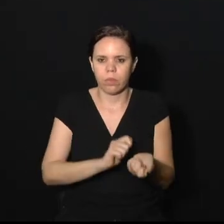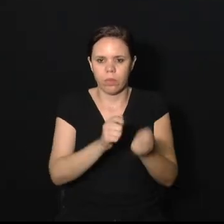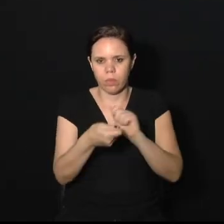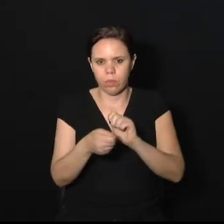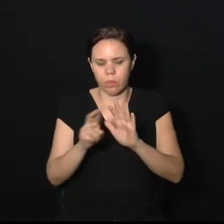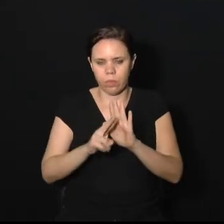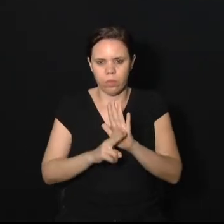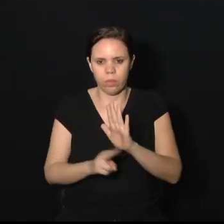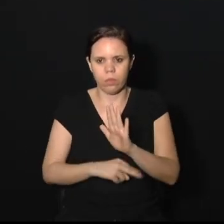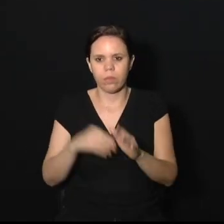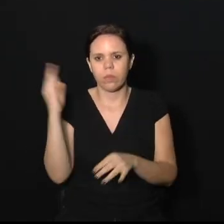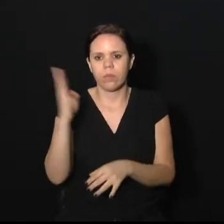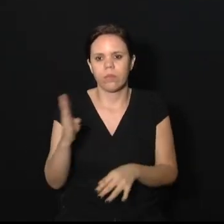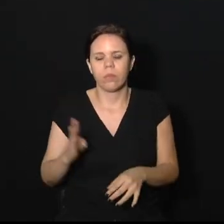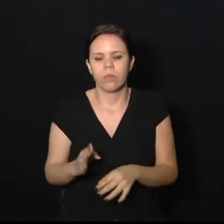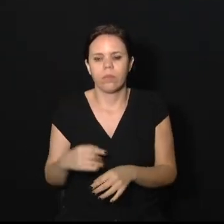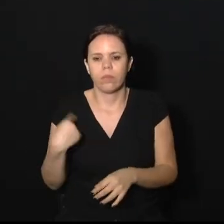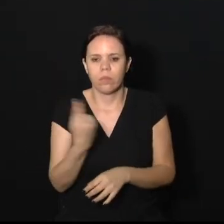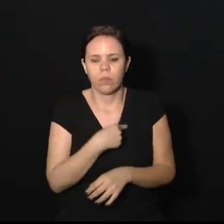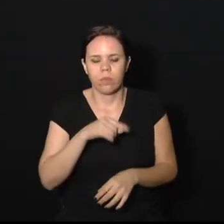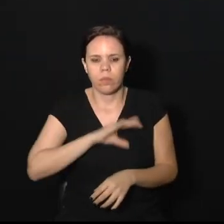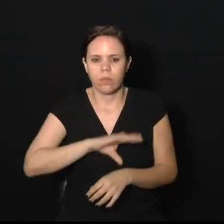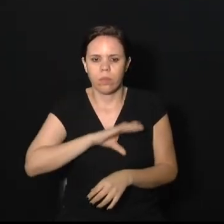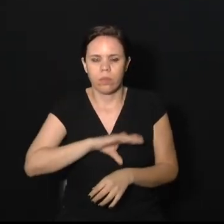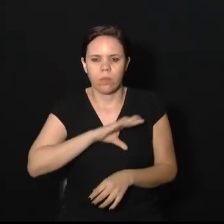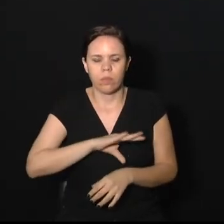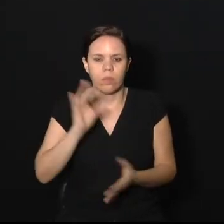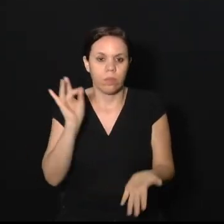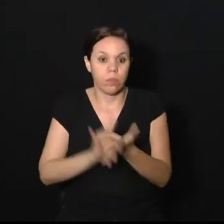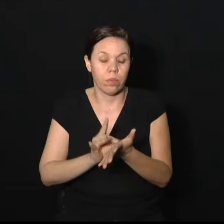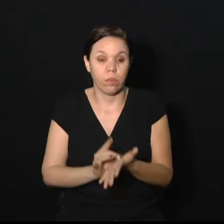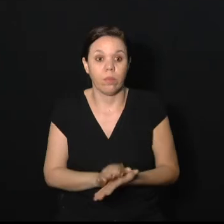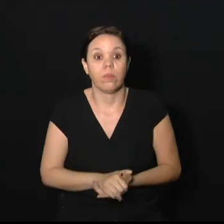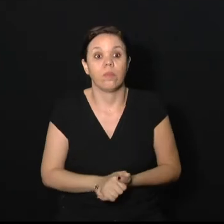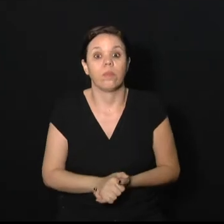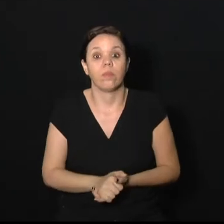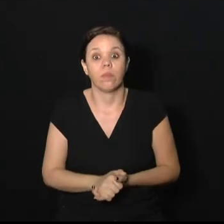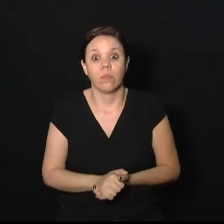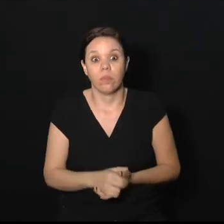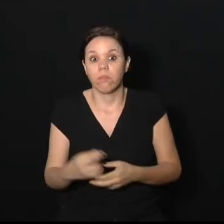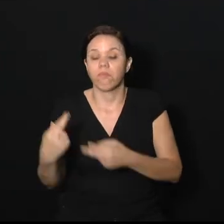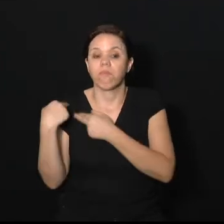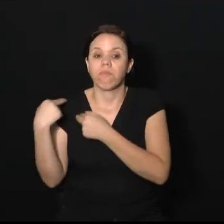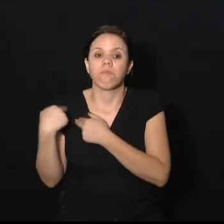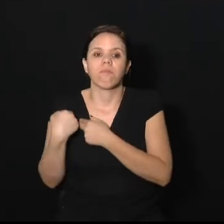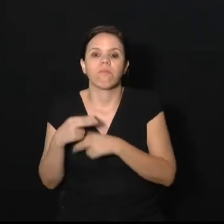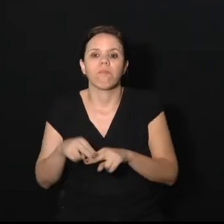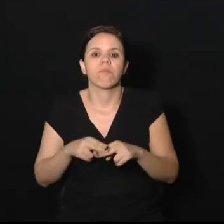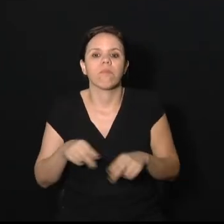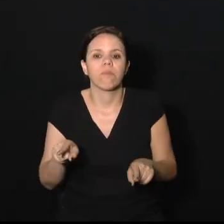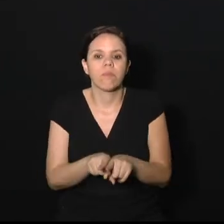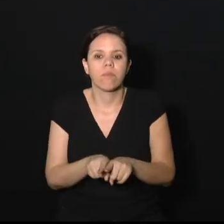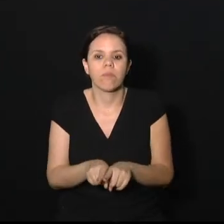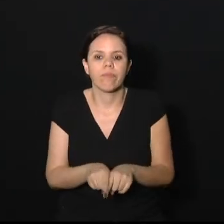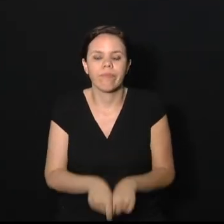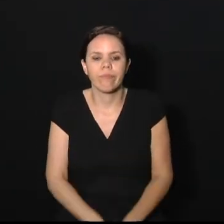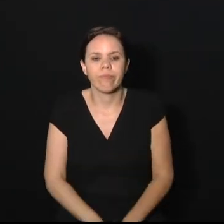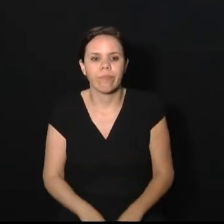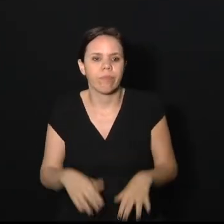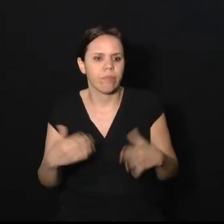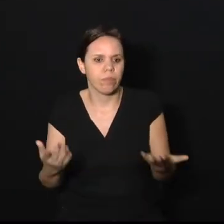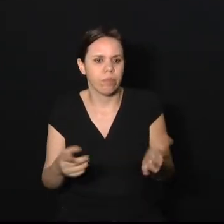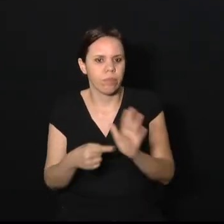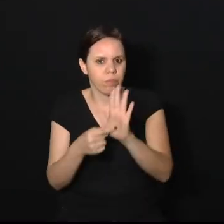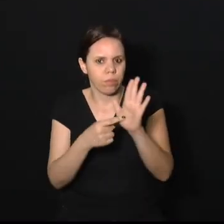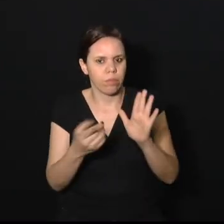normas brasileiras, para o nosso português, né? A nossa realidade. Nós somos responsáveis por isso também. Então, para